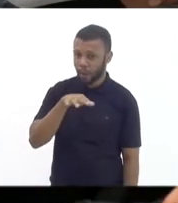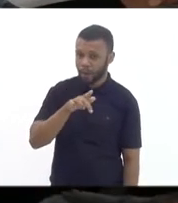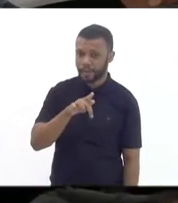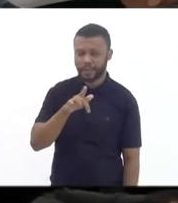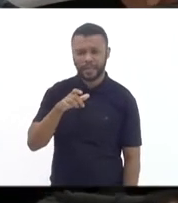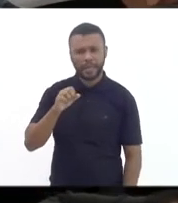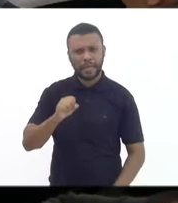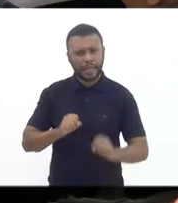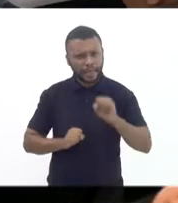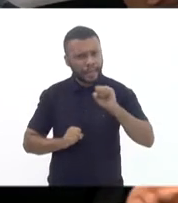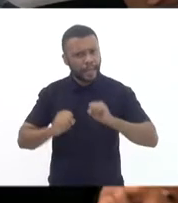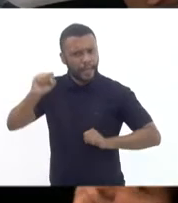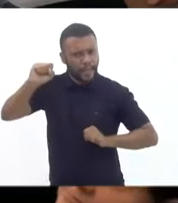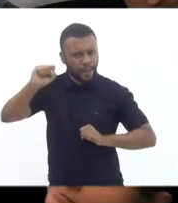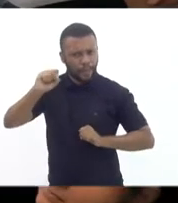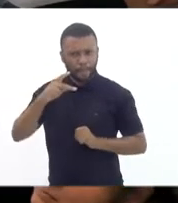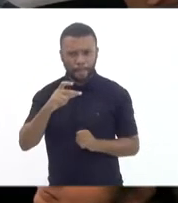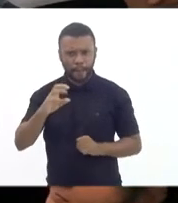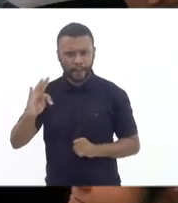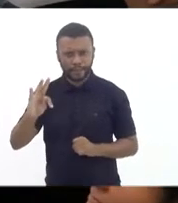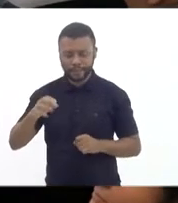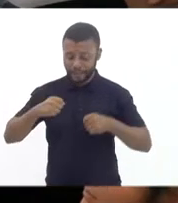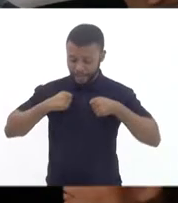Camisa bonita, hein?